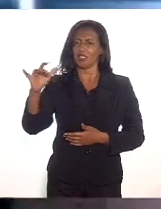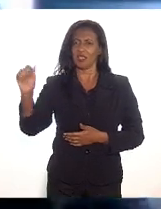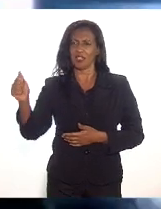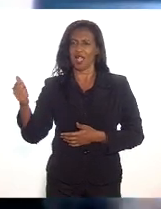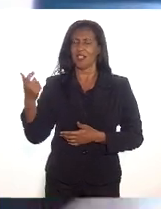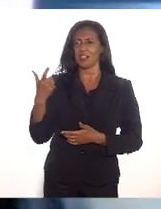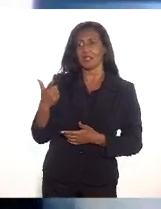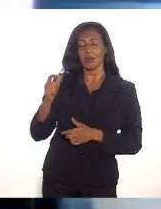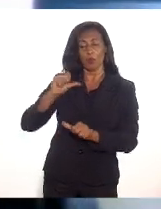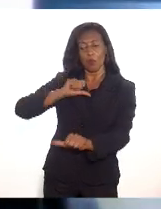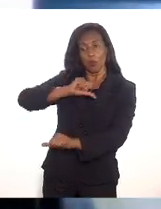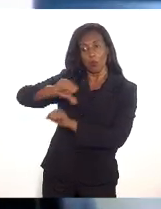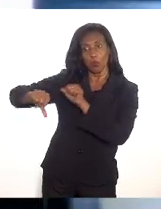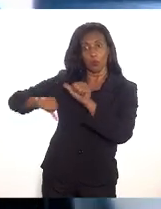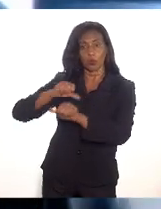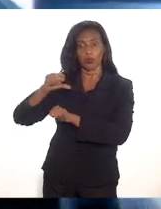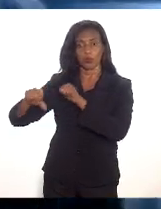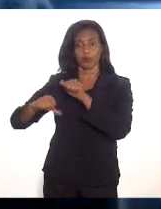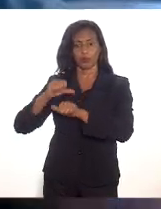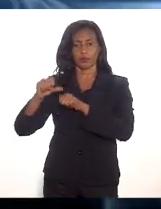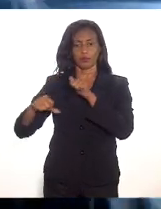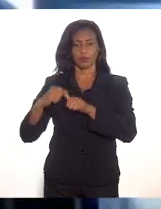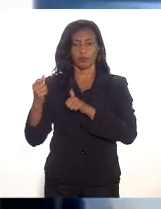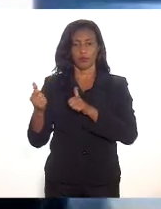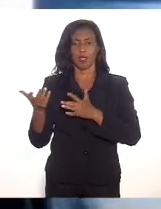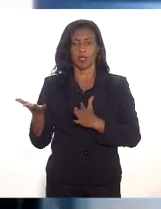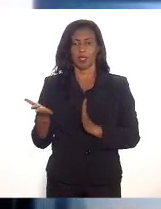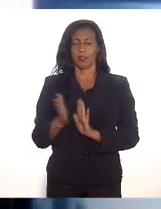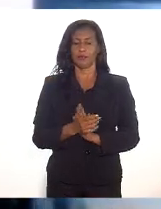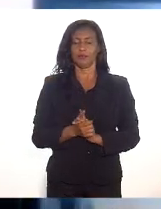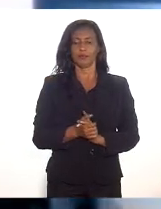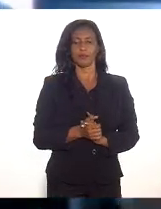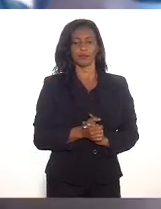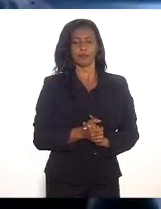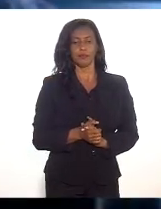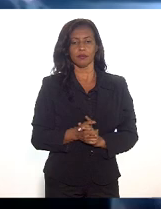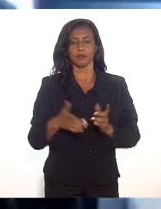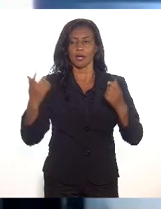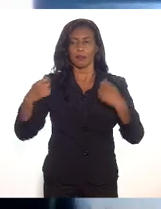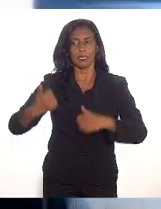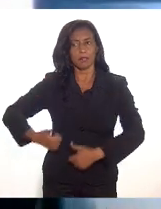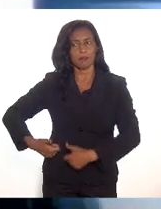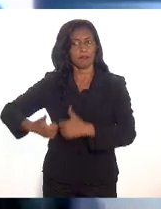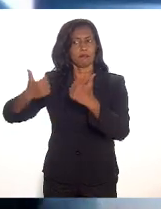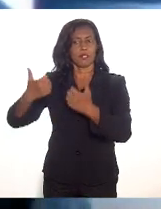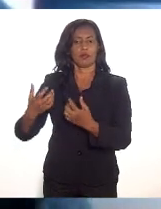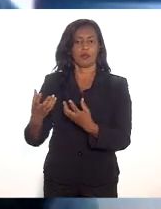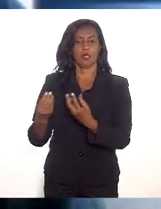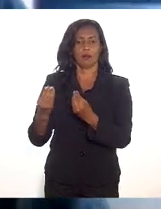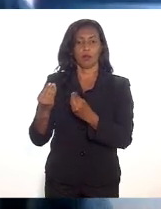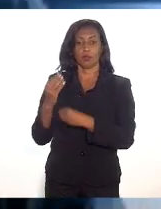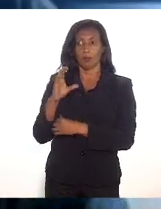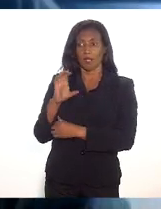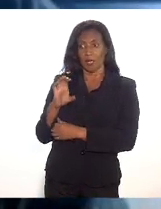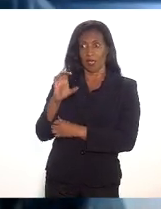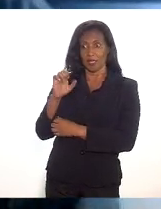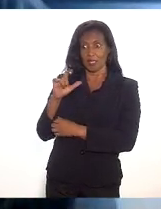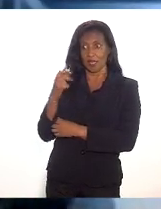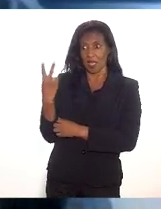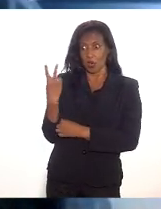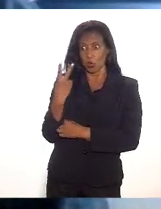reguladora. É claro que a Agenersa não é uma boa agência, tem que melhorar muito. Mas a SEDAI era uma